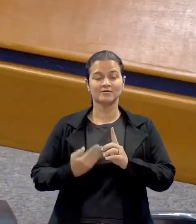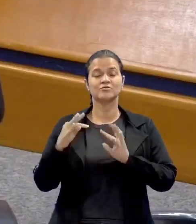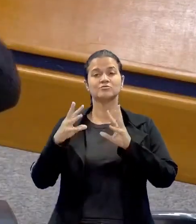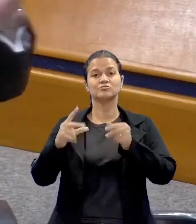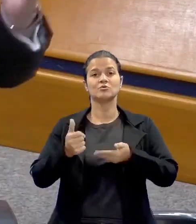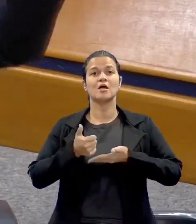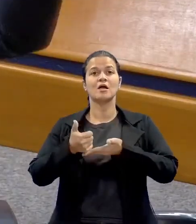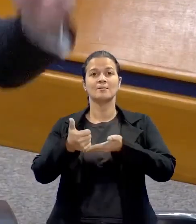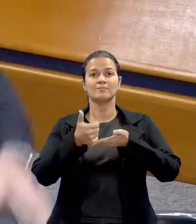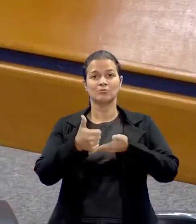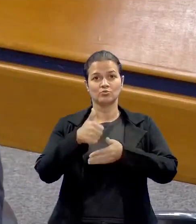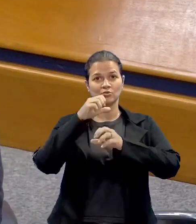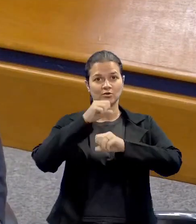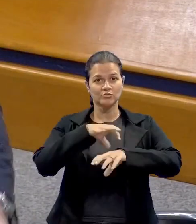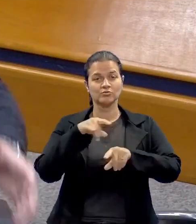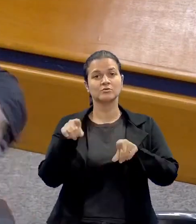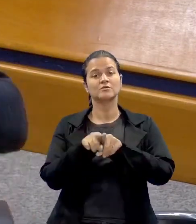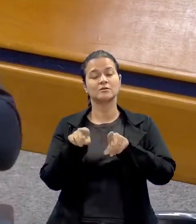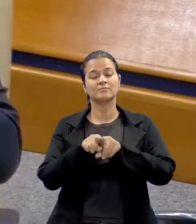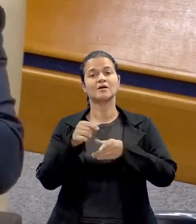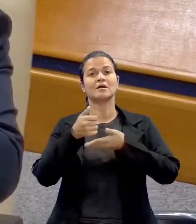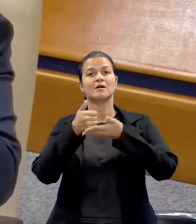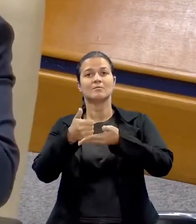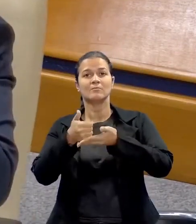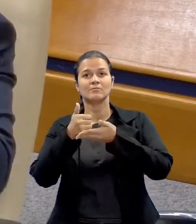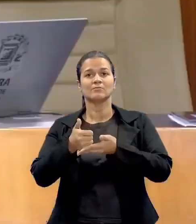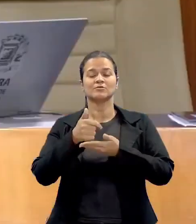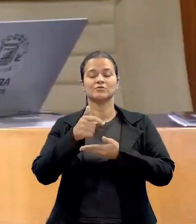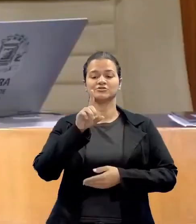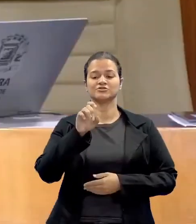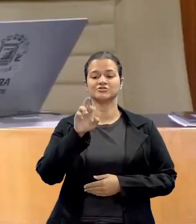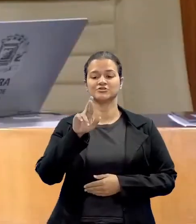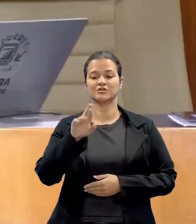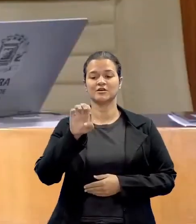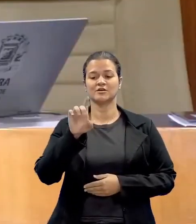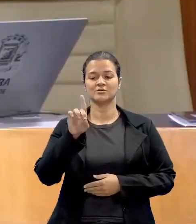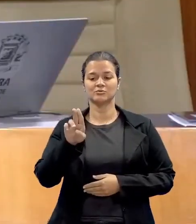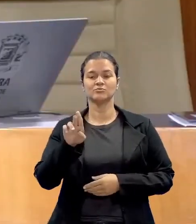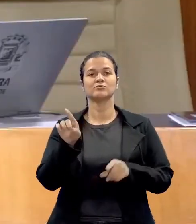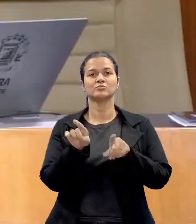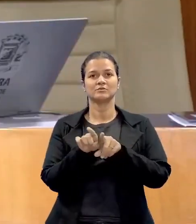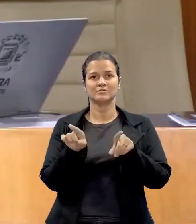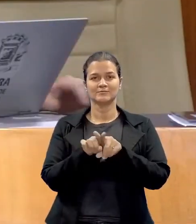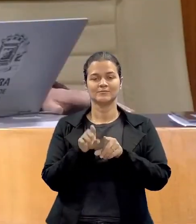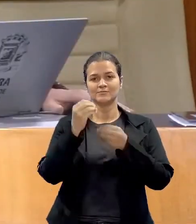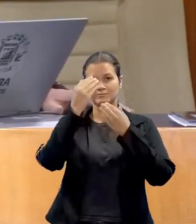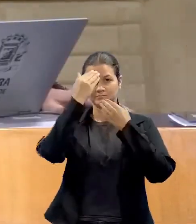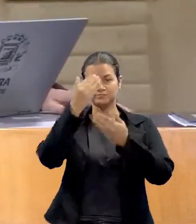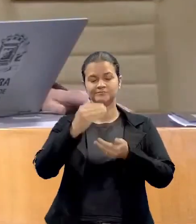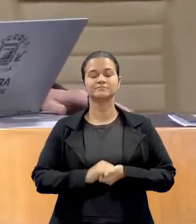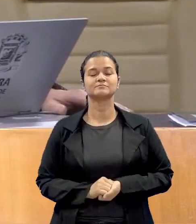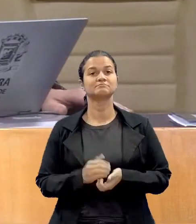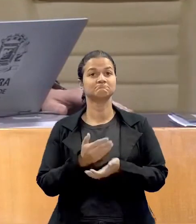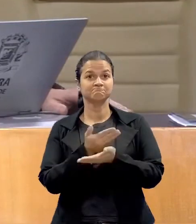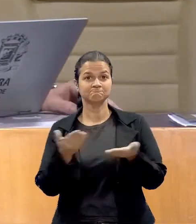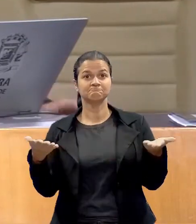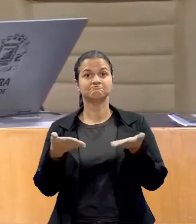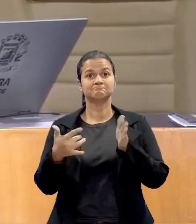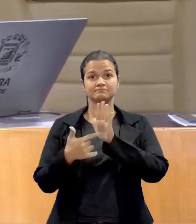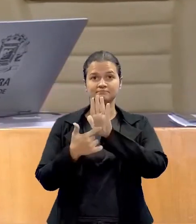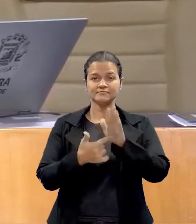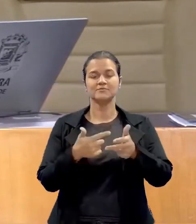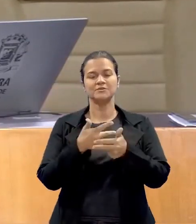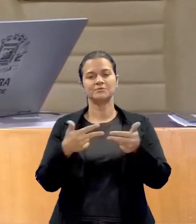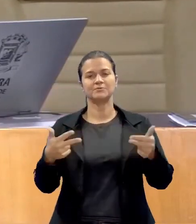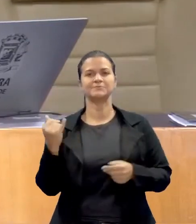educacionais, apoios da Diredu e da Dirped também. Muito obrigado, excelência. Senhores, momento então é destinado à apresentação